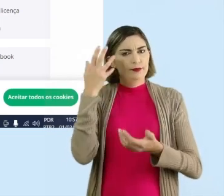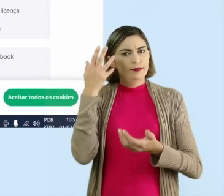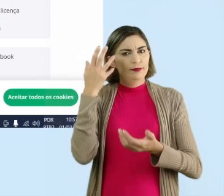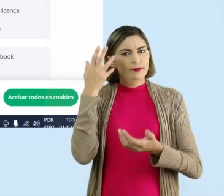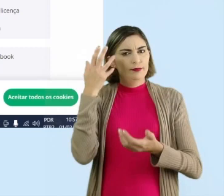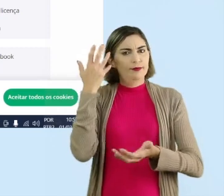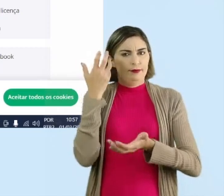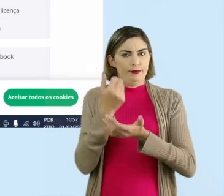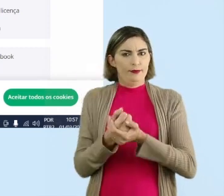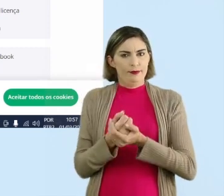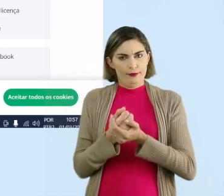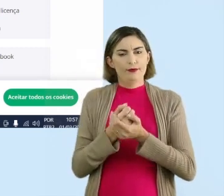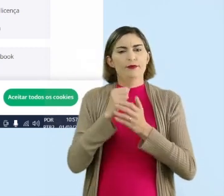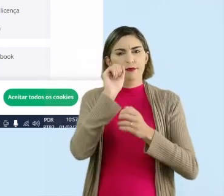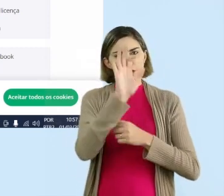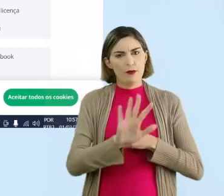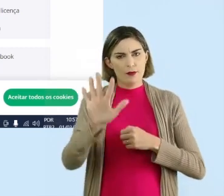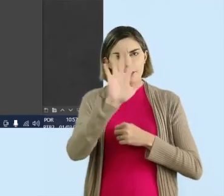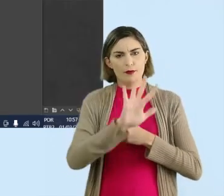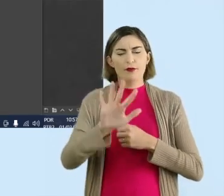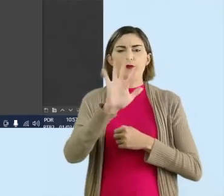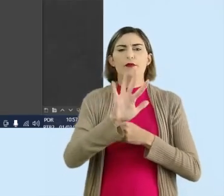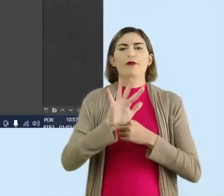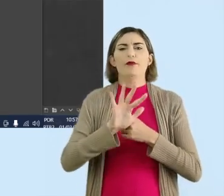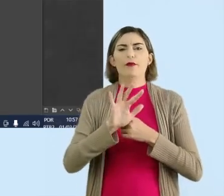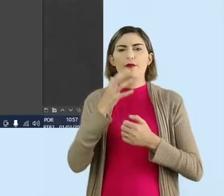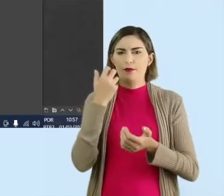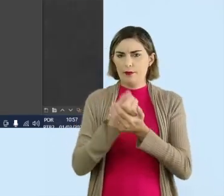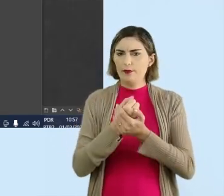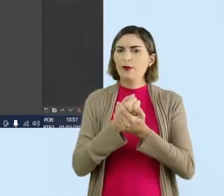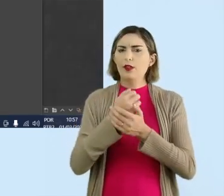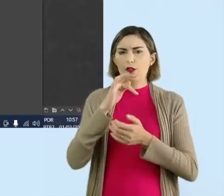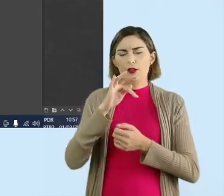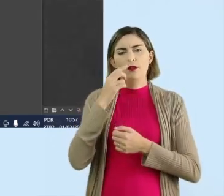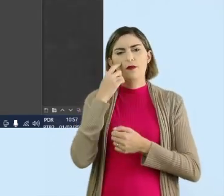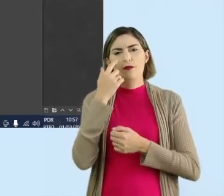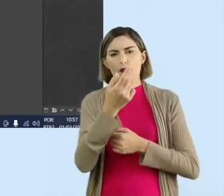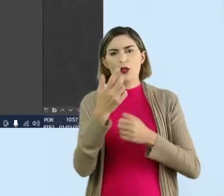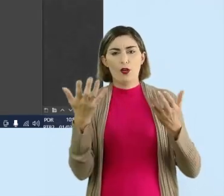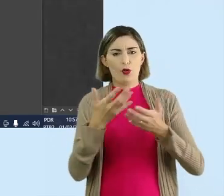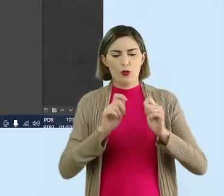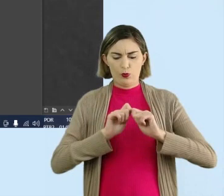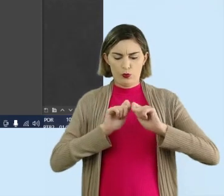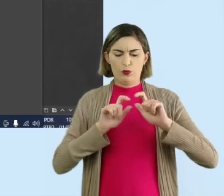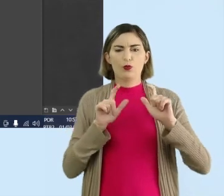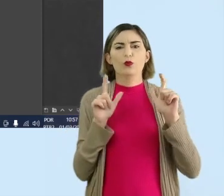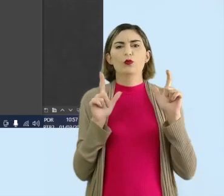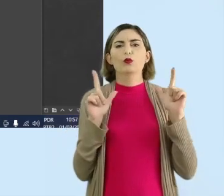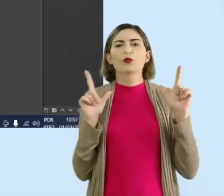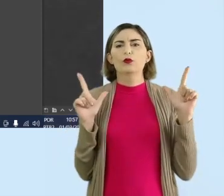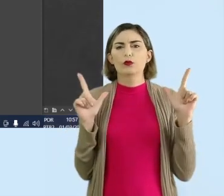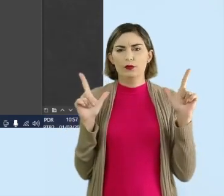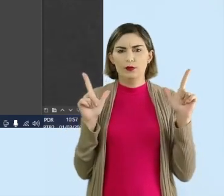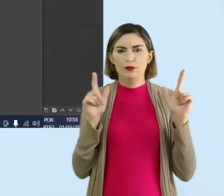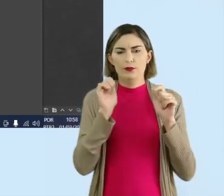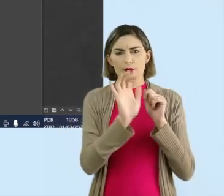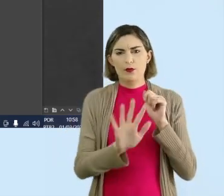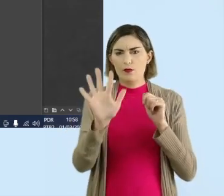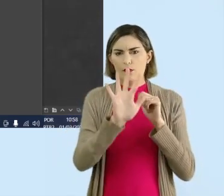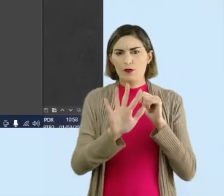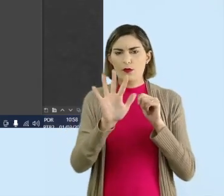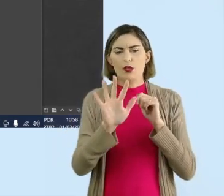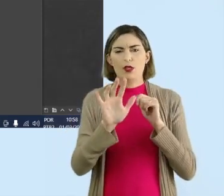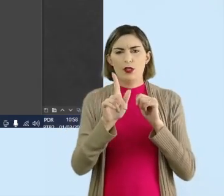cor verde. Uma imagem free. Vamos agora abrir a imagem no GIMP.